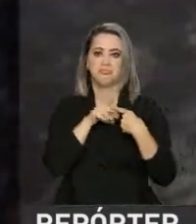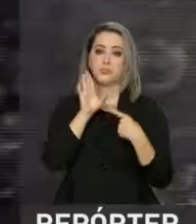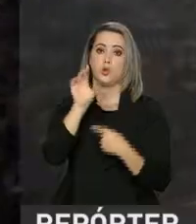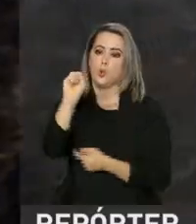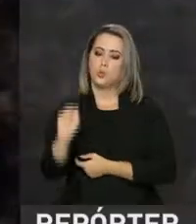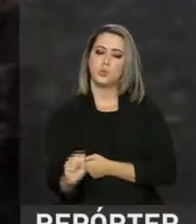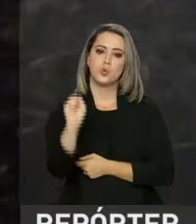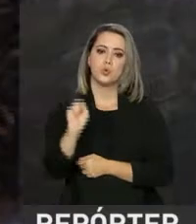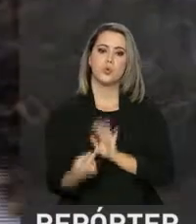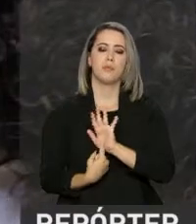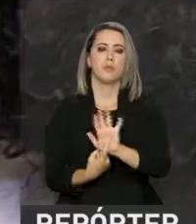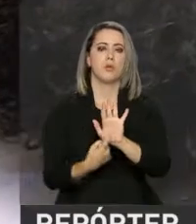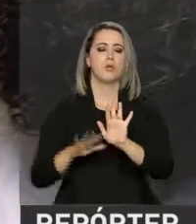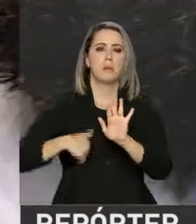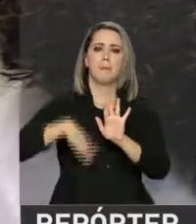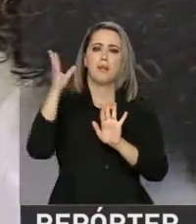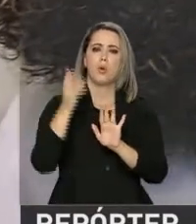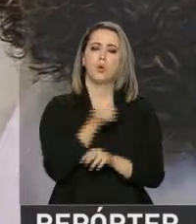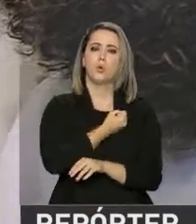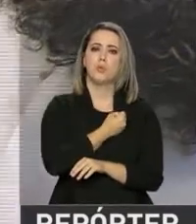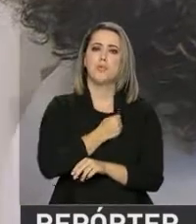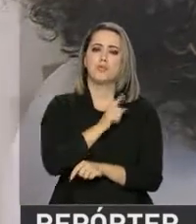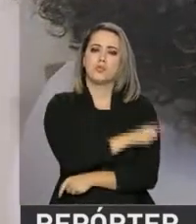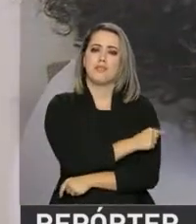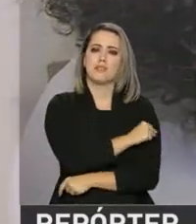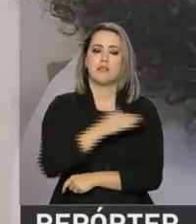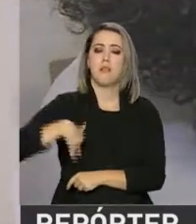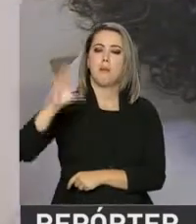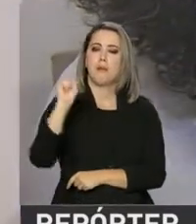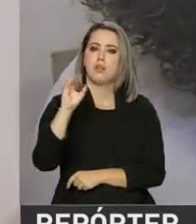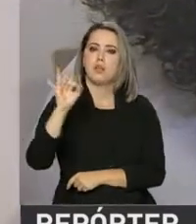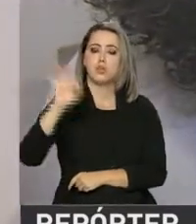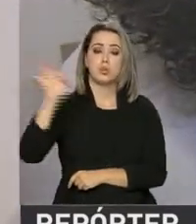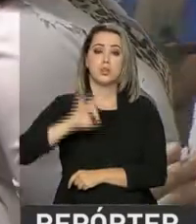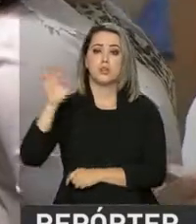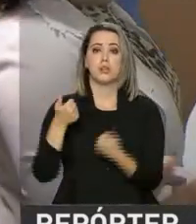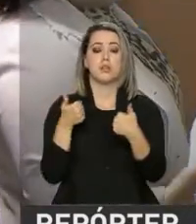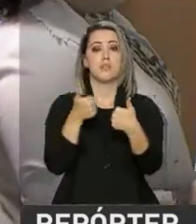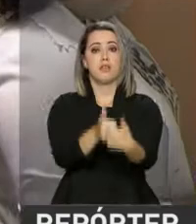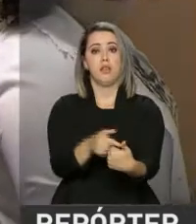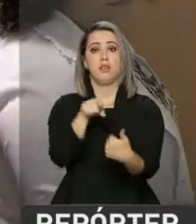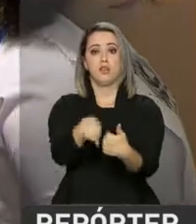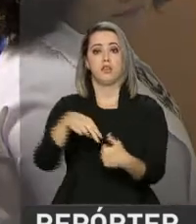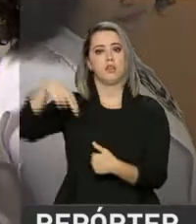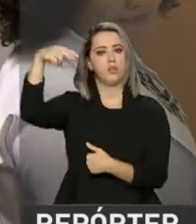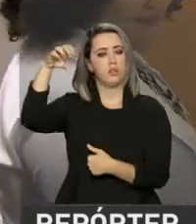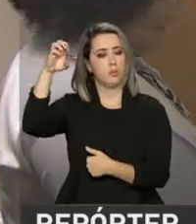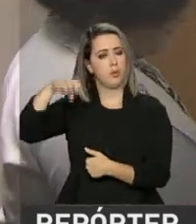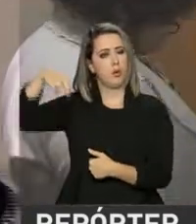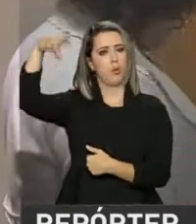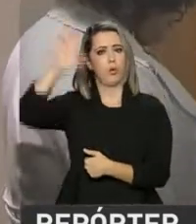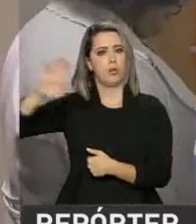país apresenta a maior cobertura vacinal com mais de 80% seguida pelas regiões nordeste e